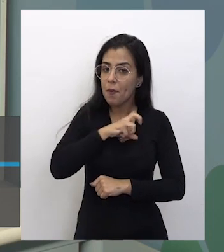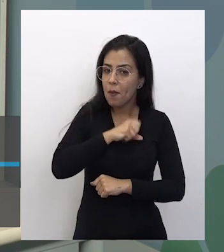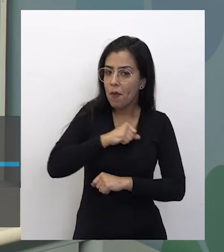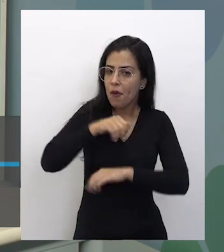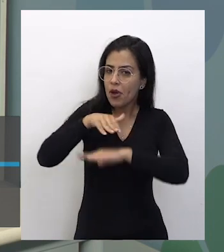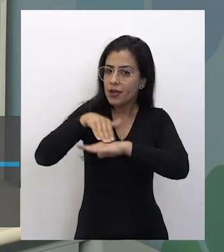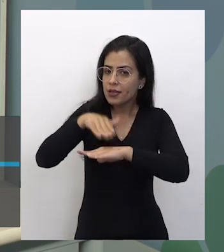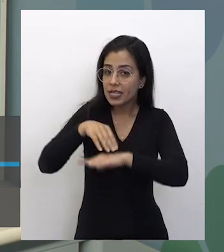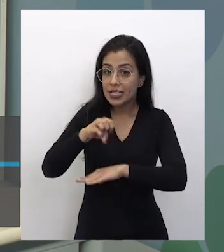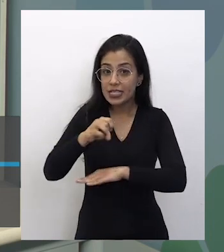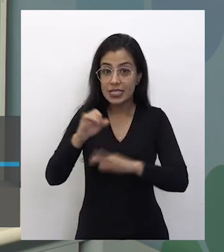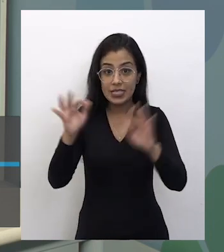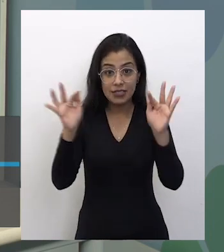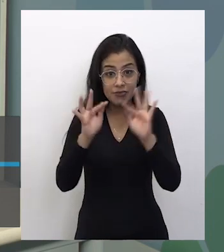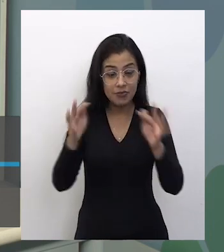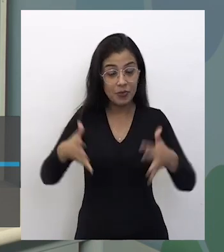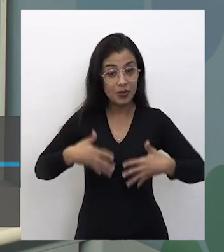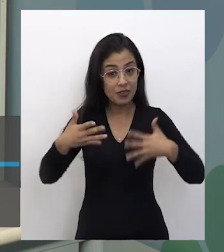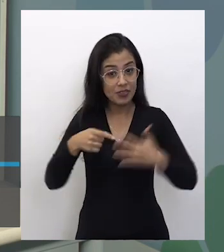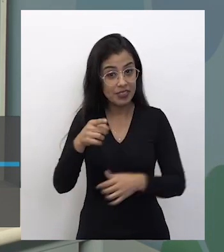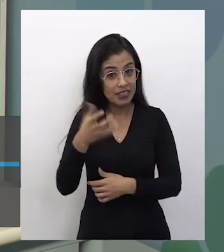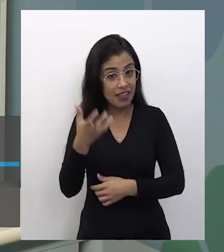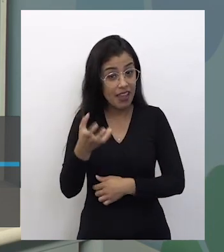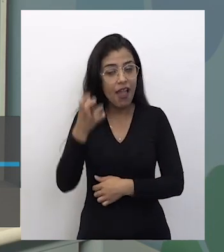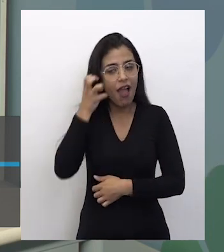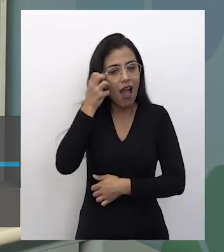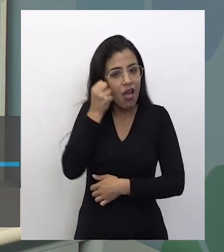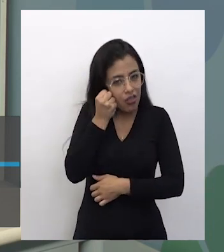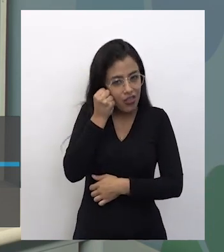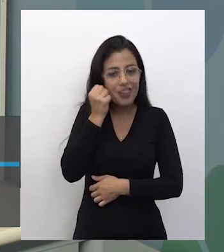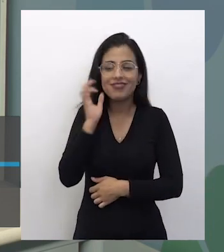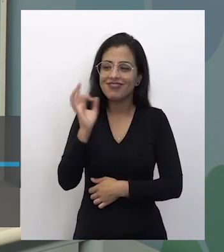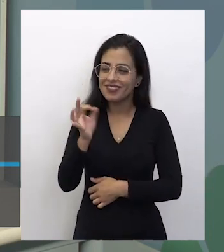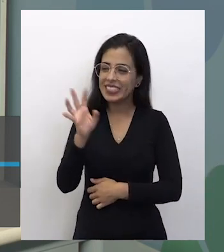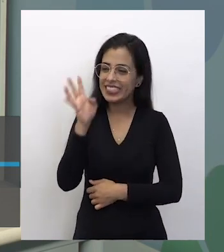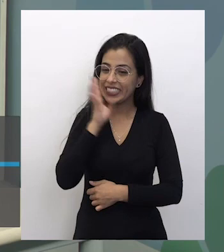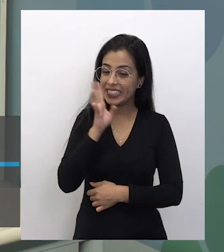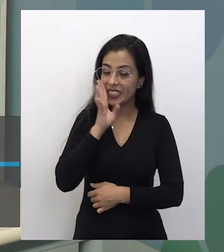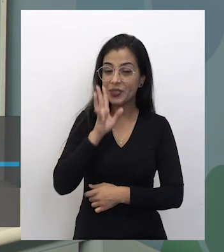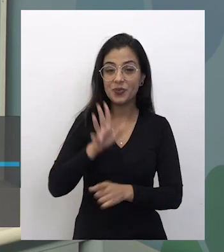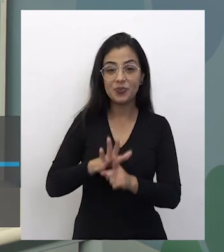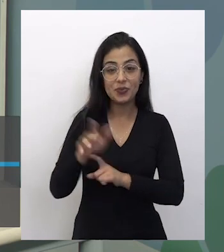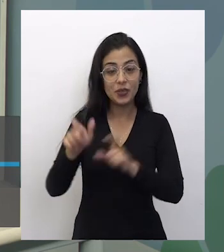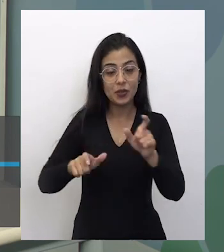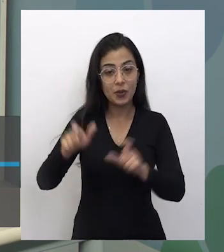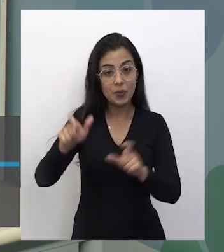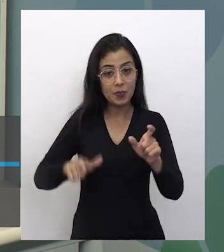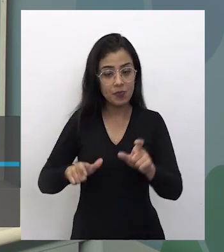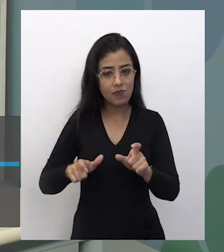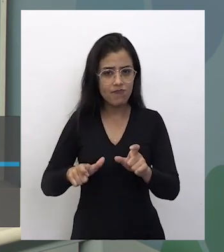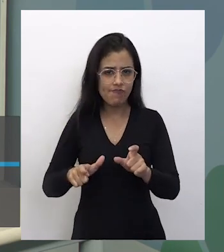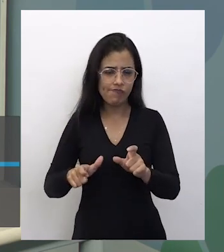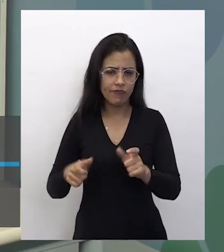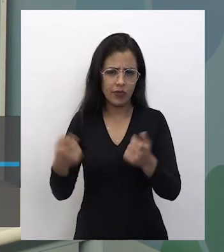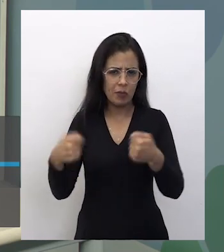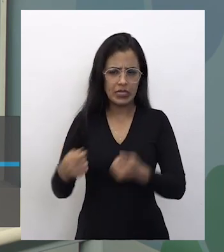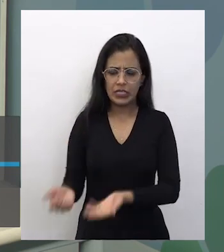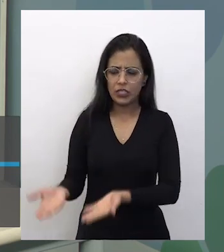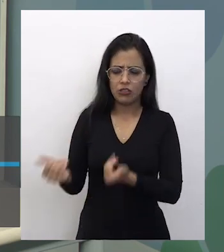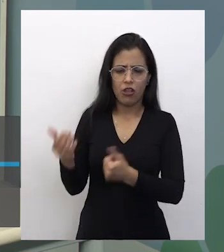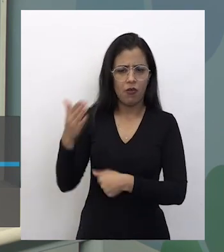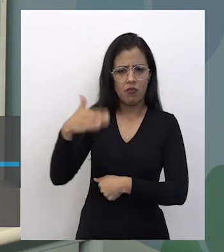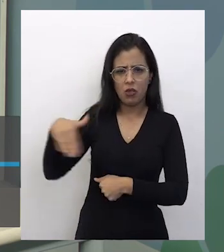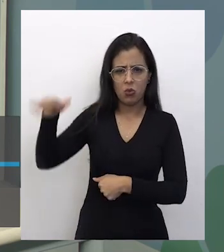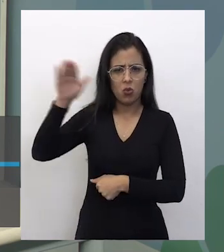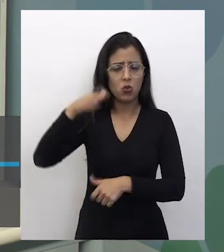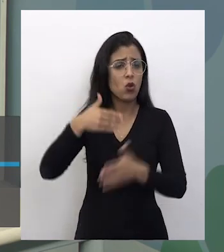quer ter alegria, adote um animalzinho. Ótimo, então vocês pensaram isso. O público-alvo, então, não precisa ser necessariamente um jovem, um adulto. Então,